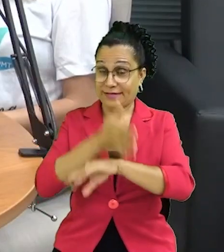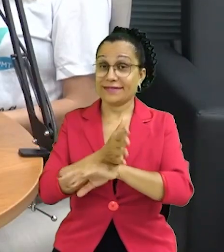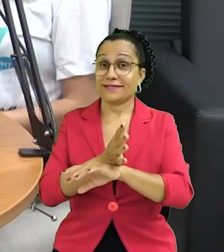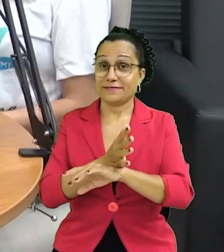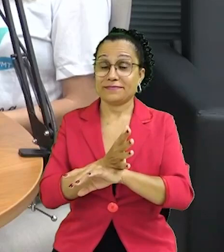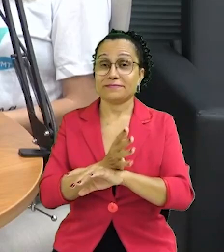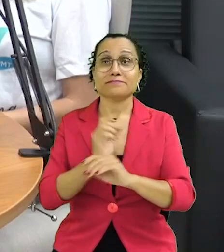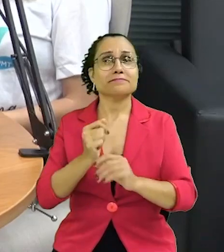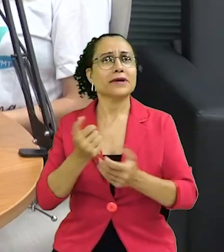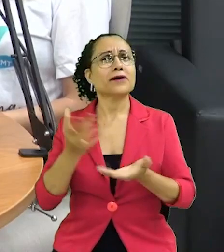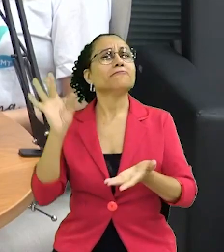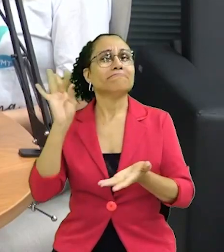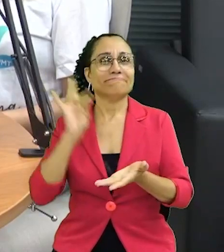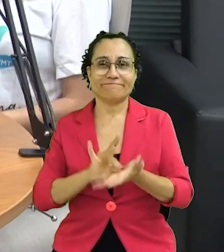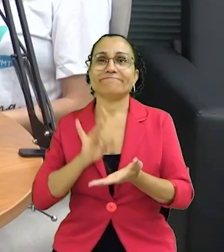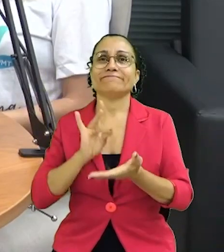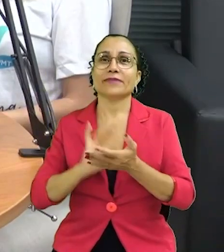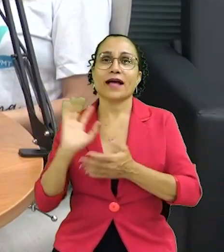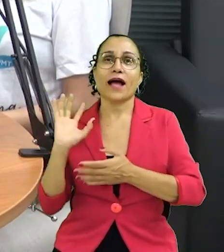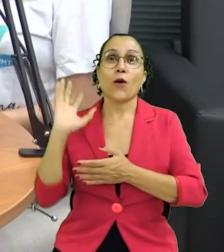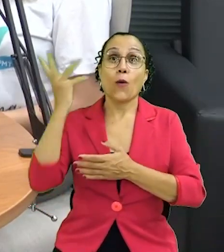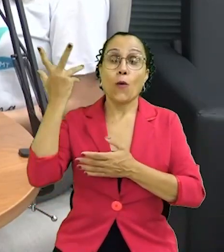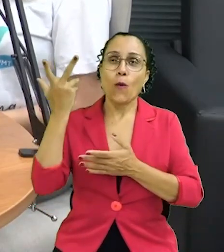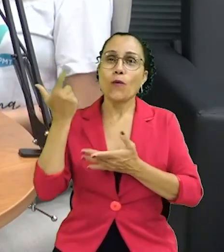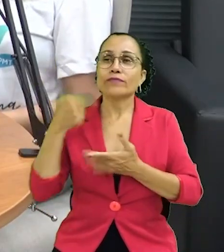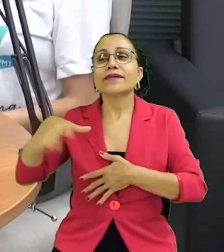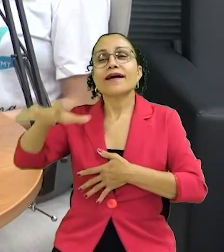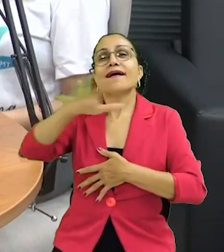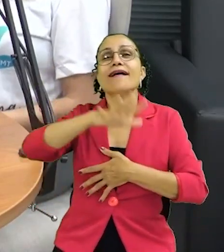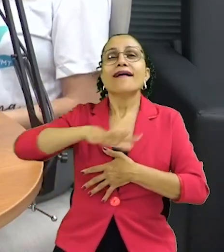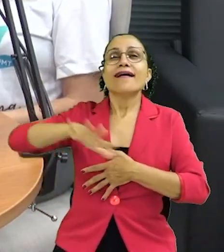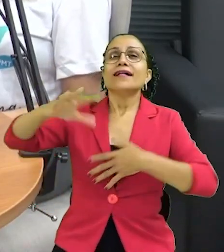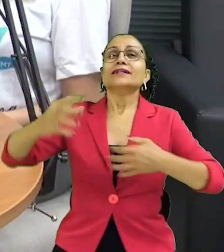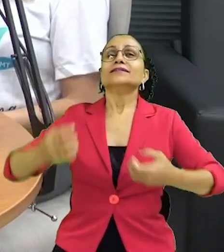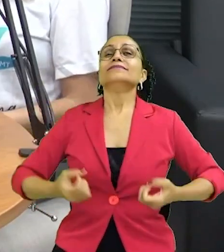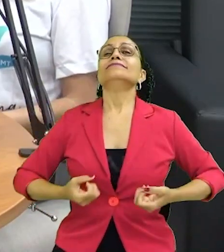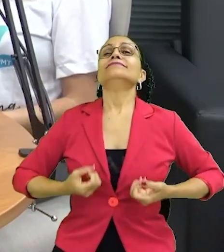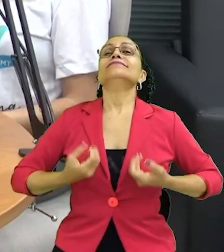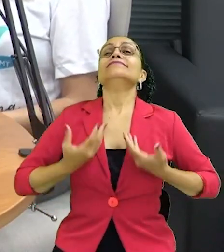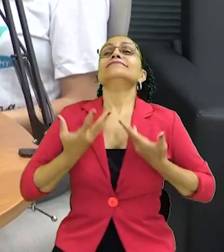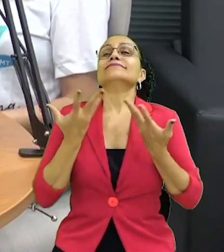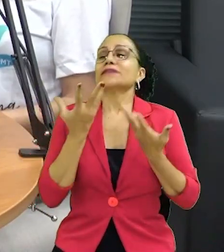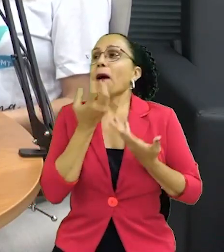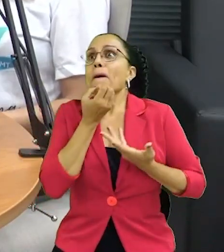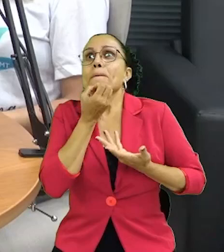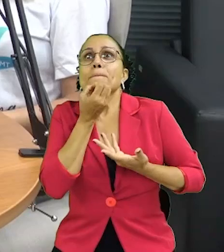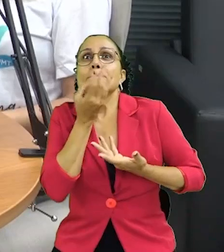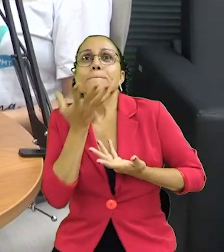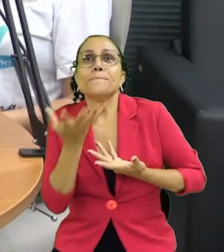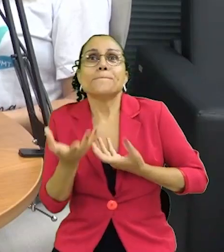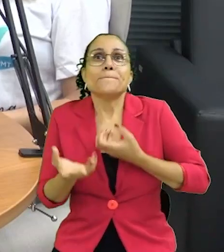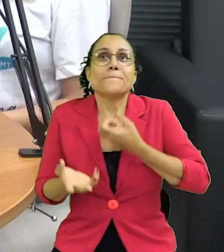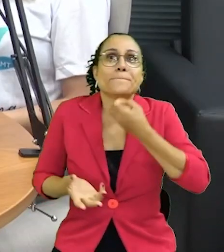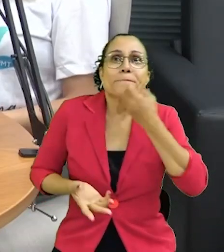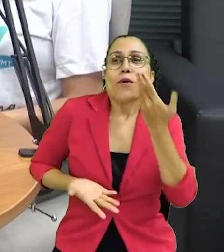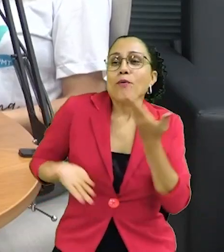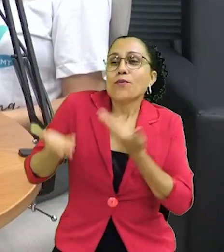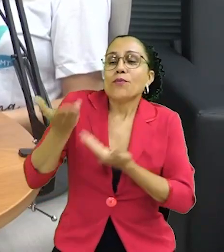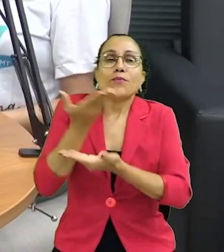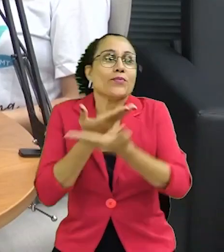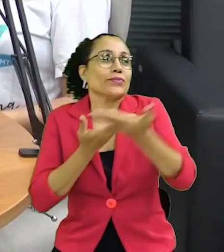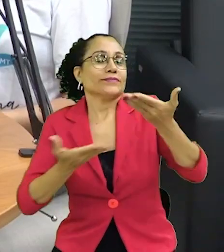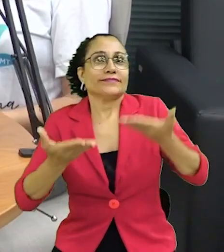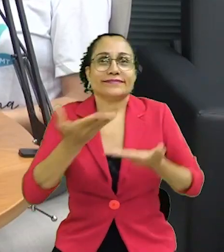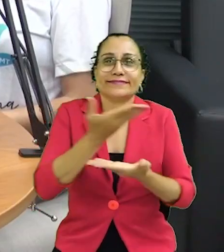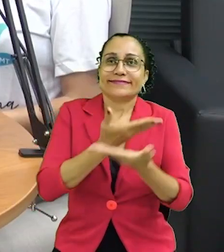e realmente gera um clima do ambiente, um clima mais, né, leve, descontraído, a gente interage, e isso